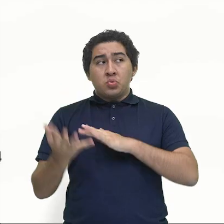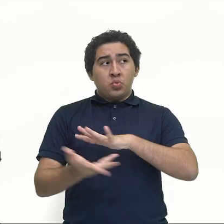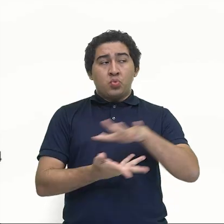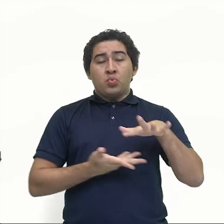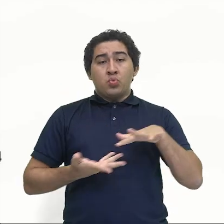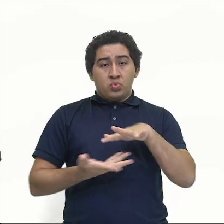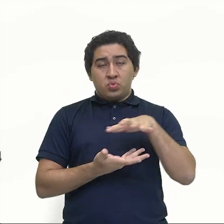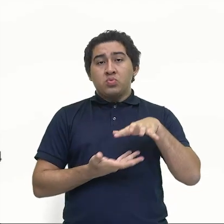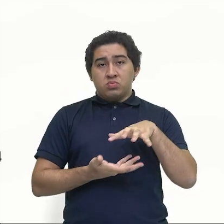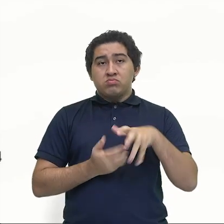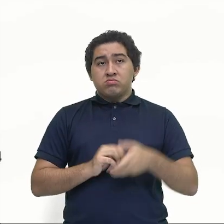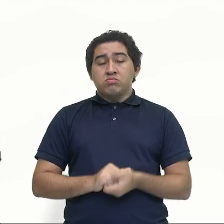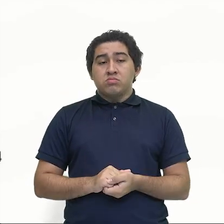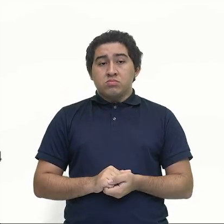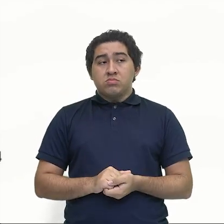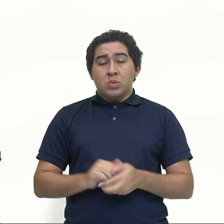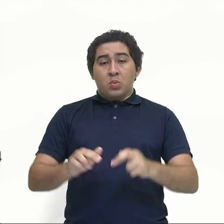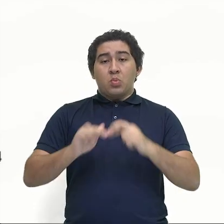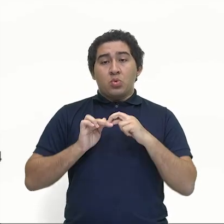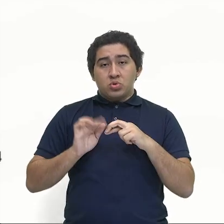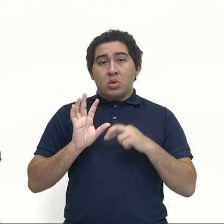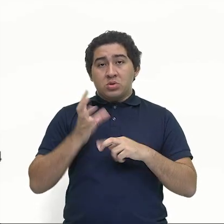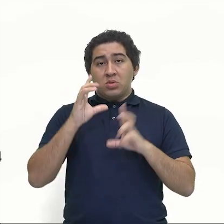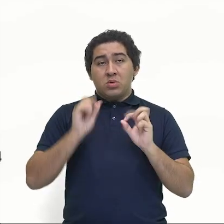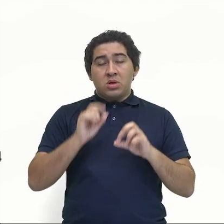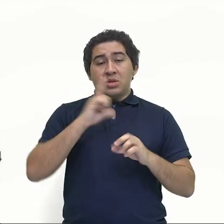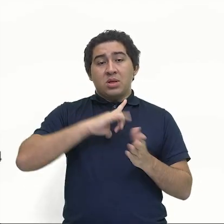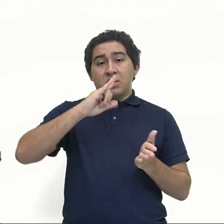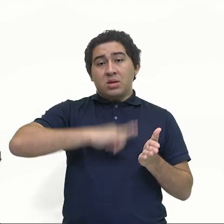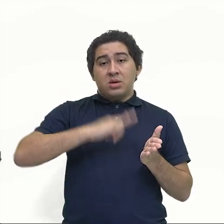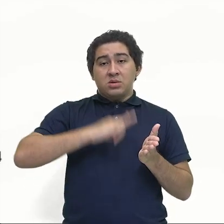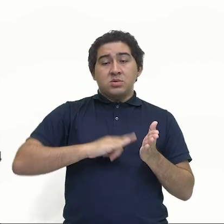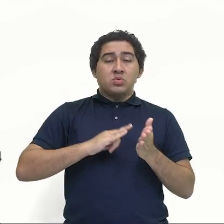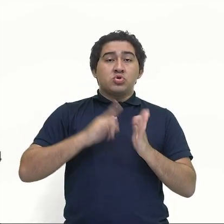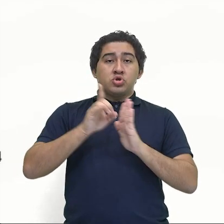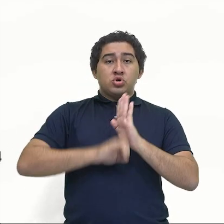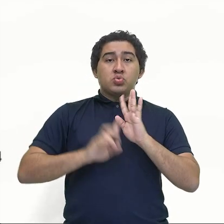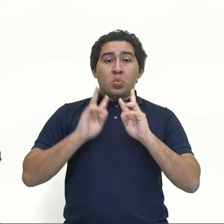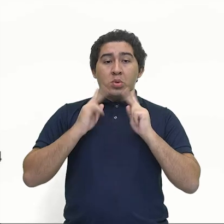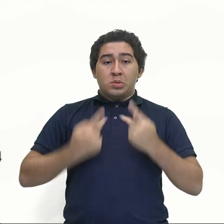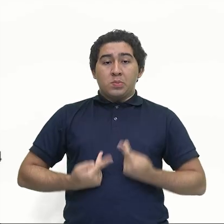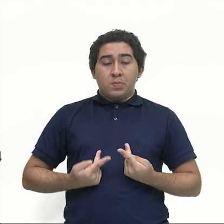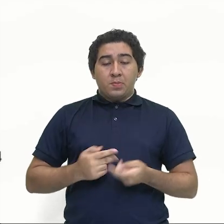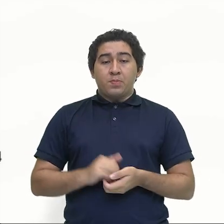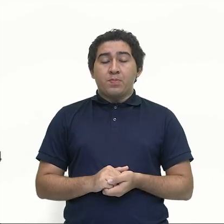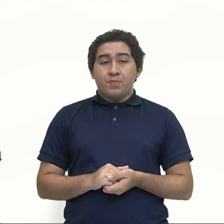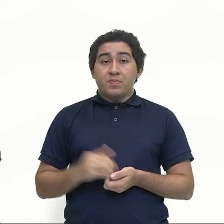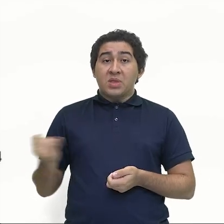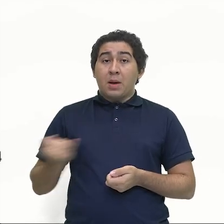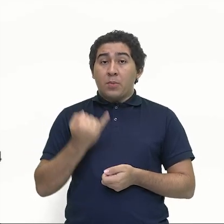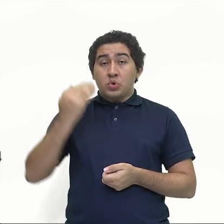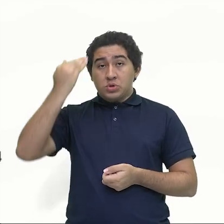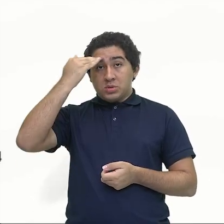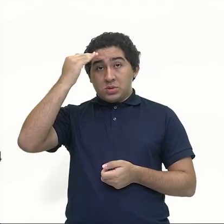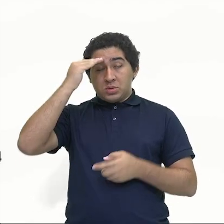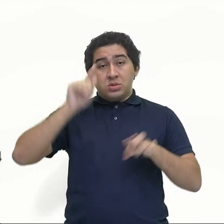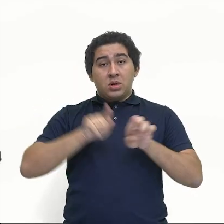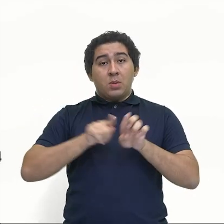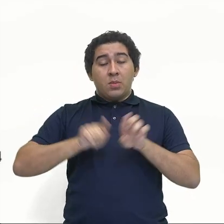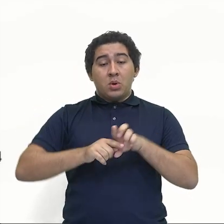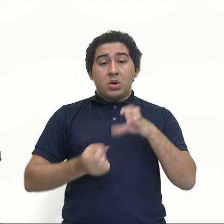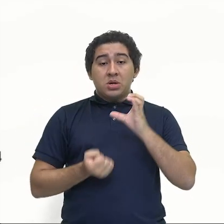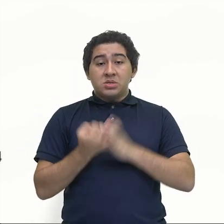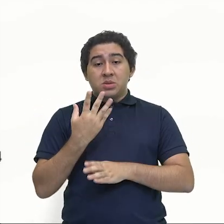mundiais, por isso que veio a parte dos direitos humanos. É importante nós entendermos a